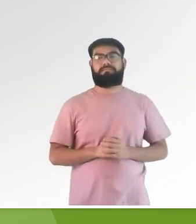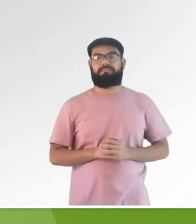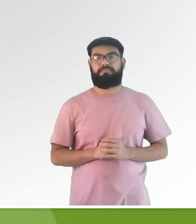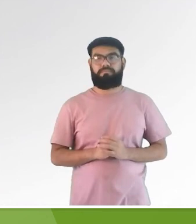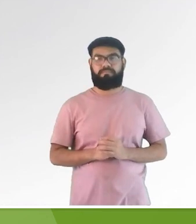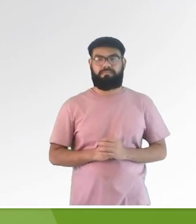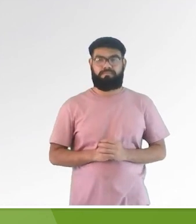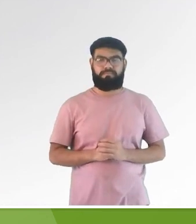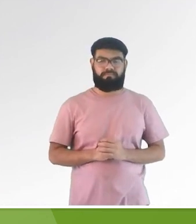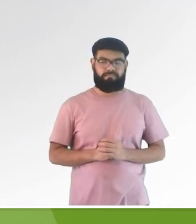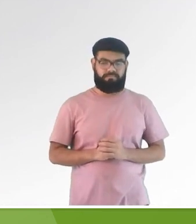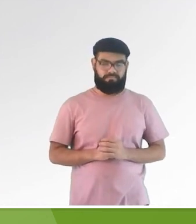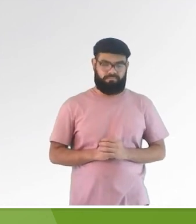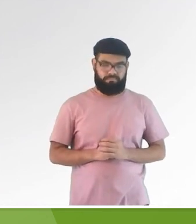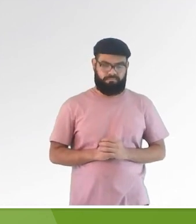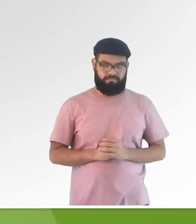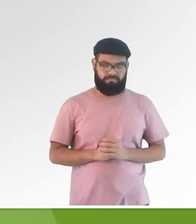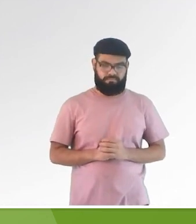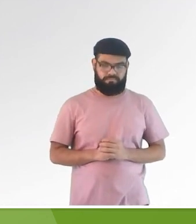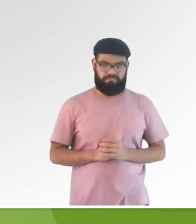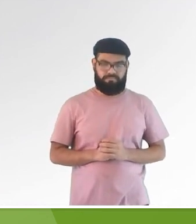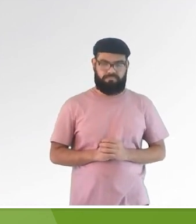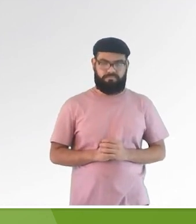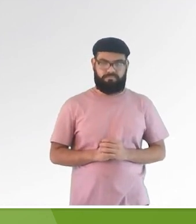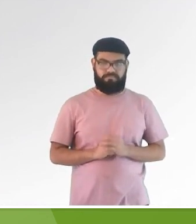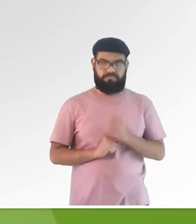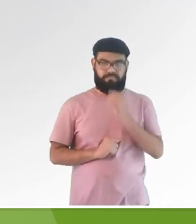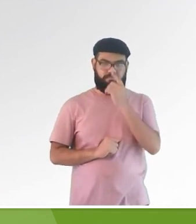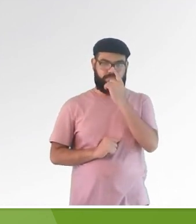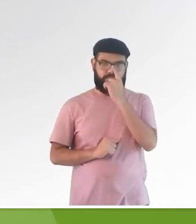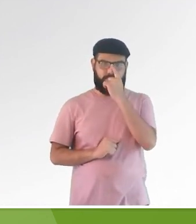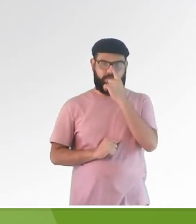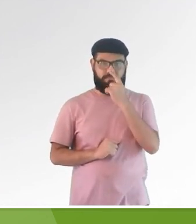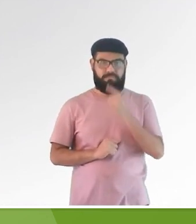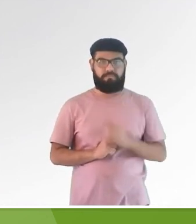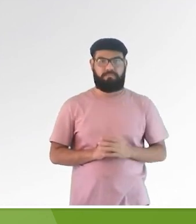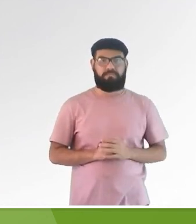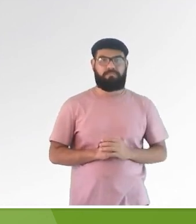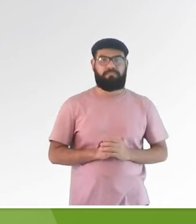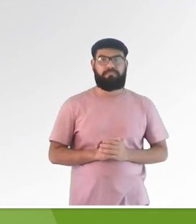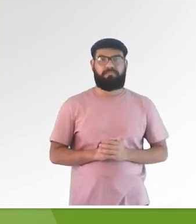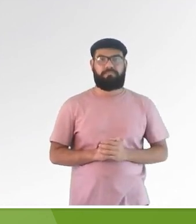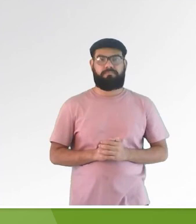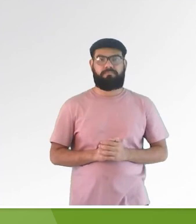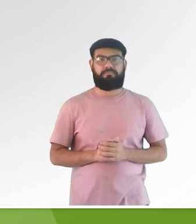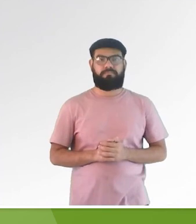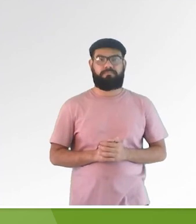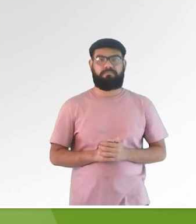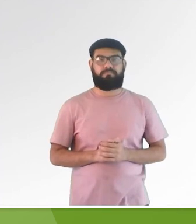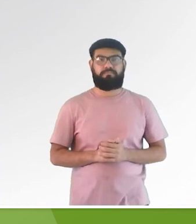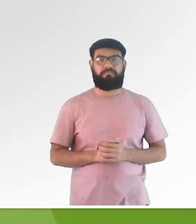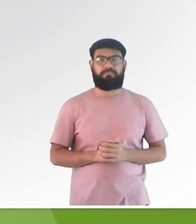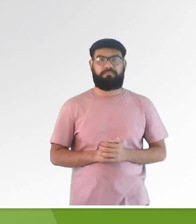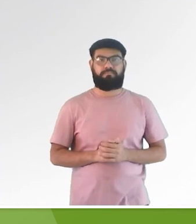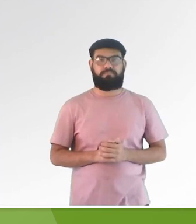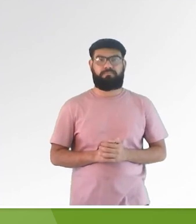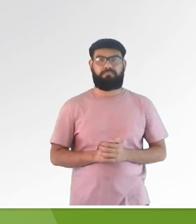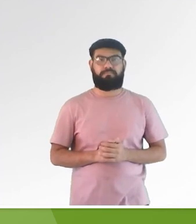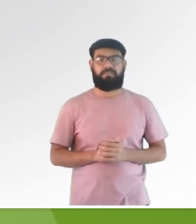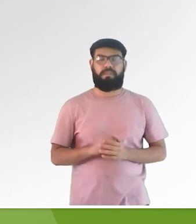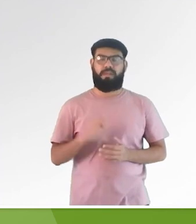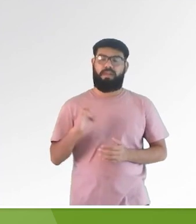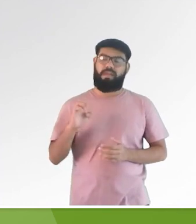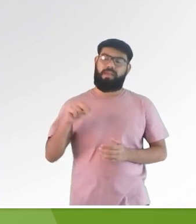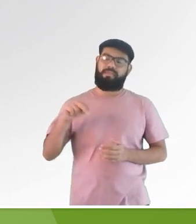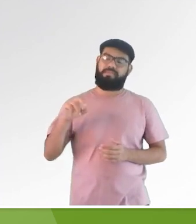ser achada, encontrada. Então, aí a gente tem esse conceito, né, de espécies endêmicas de uma determinada região, o endereço delas